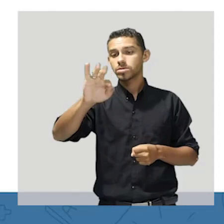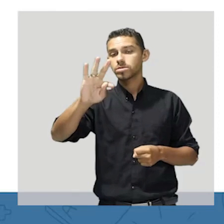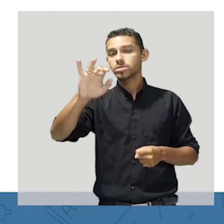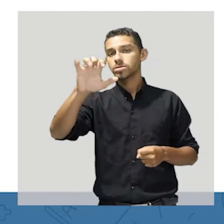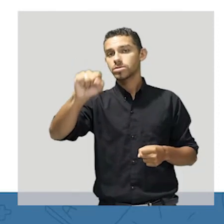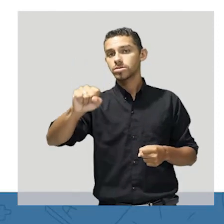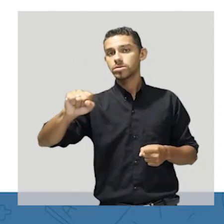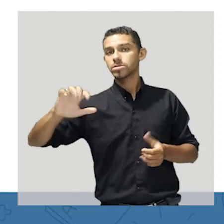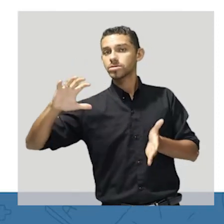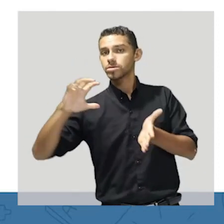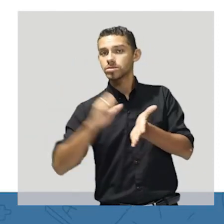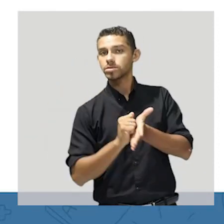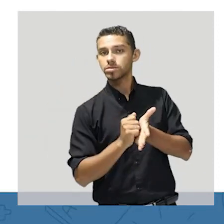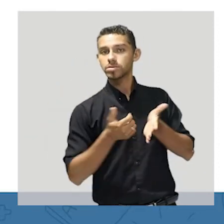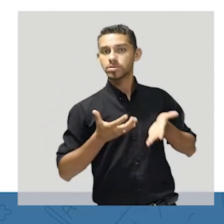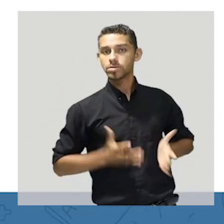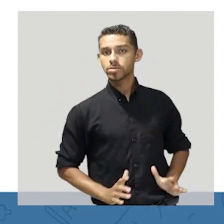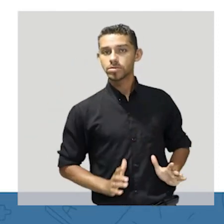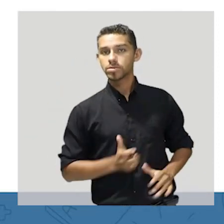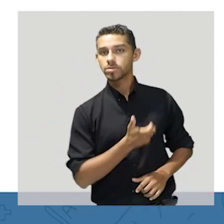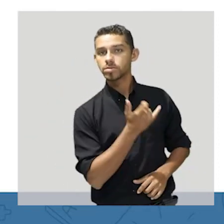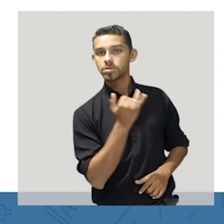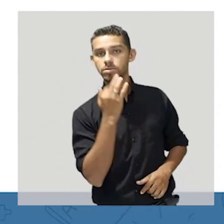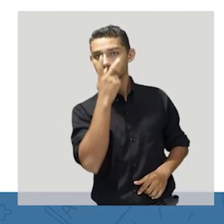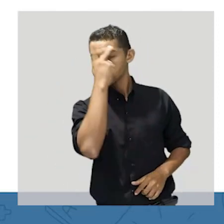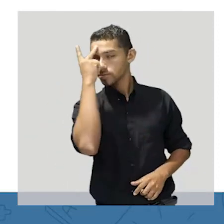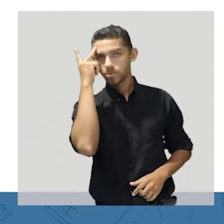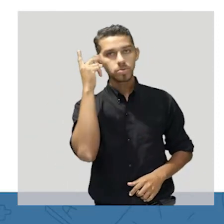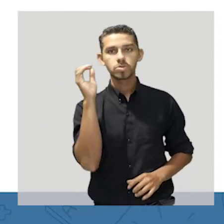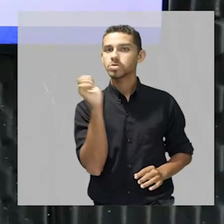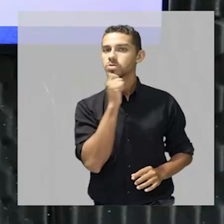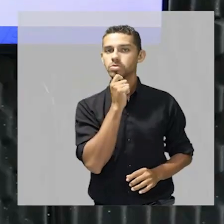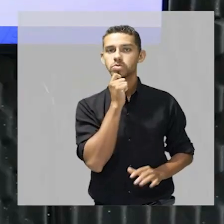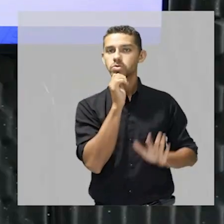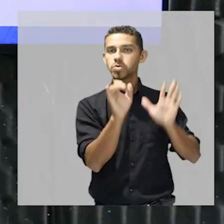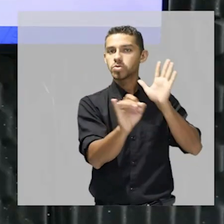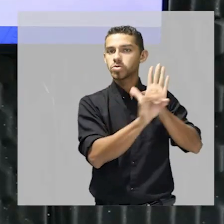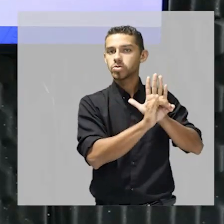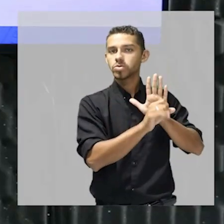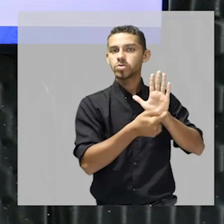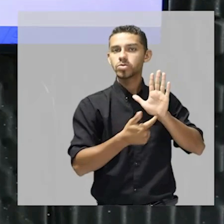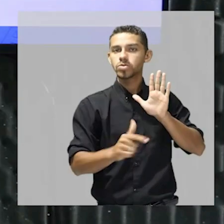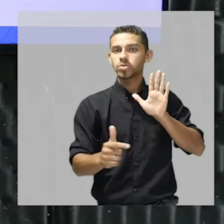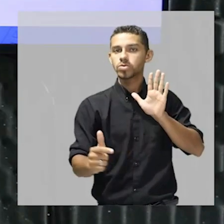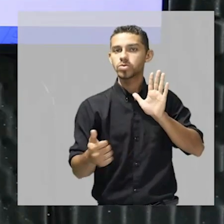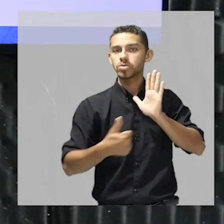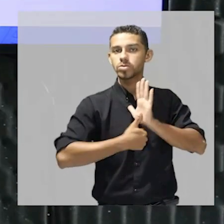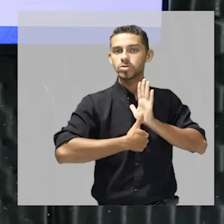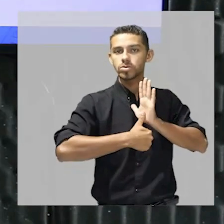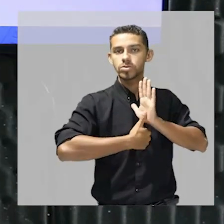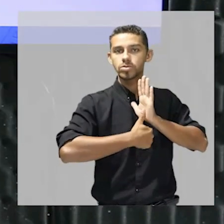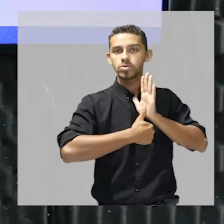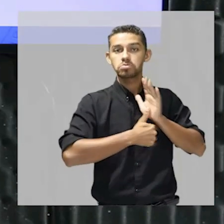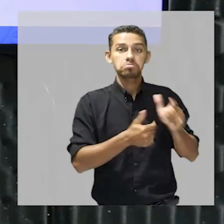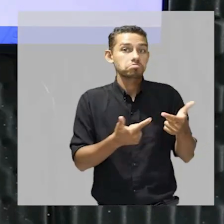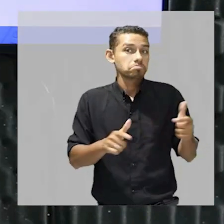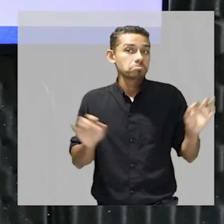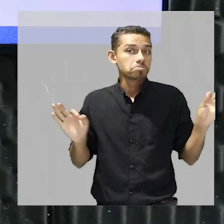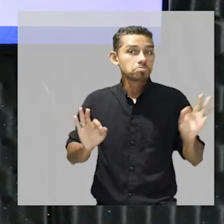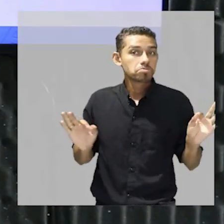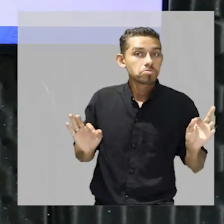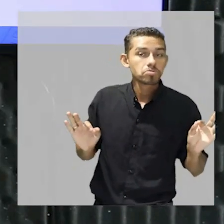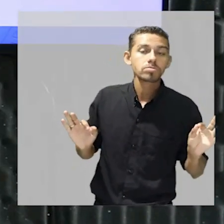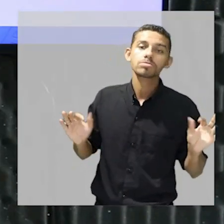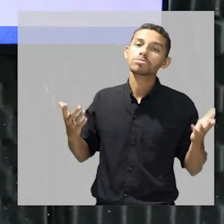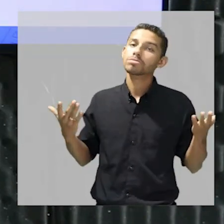lembram quantos quantas pessoas não não se registram é custam a registrar enfim a questão da identidade Então são essas